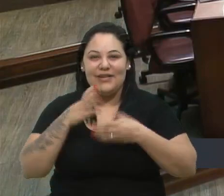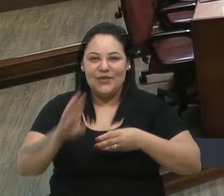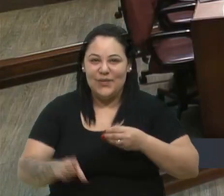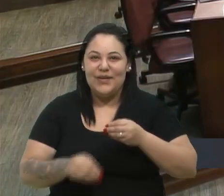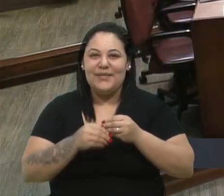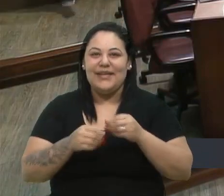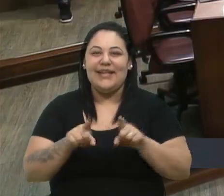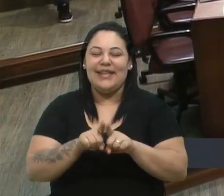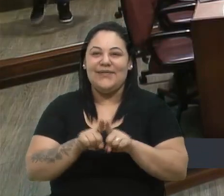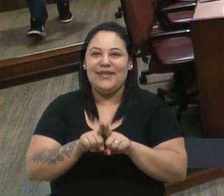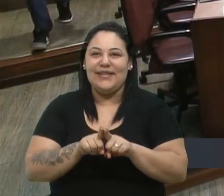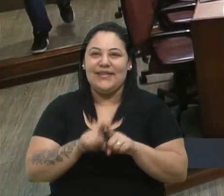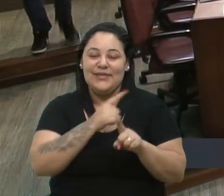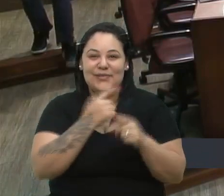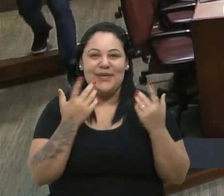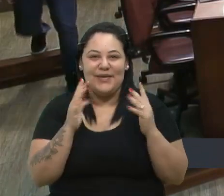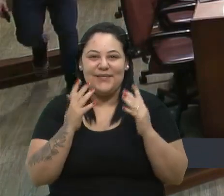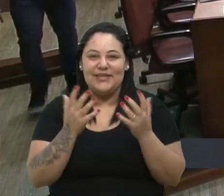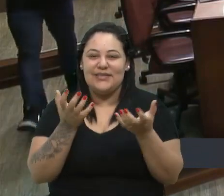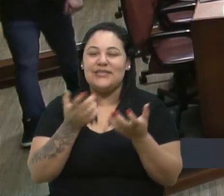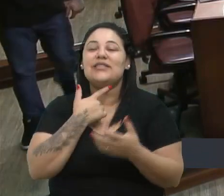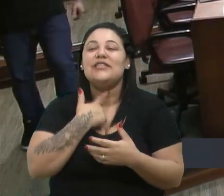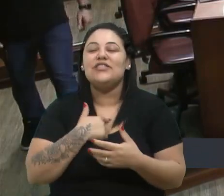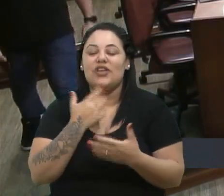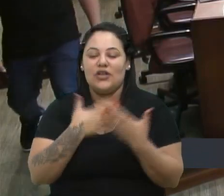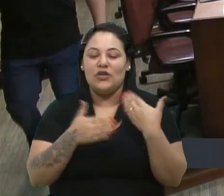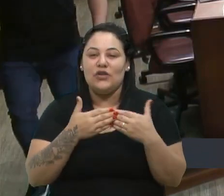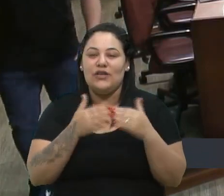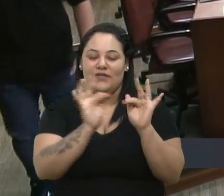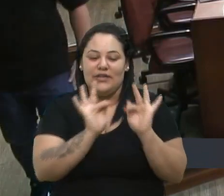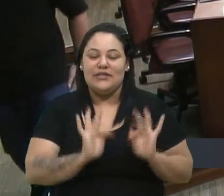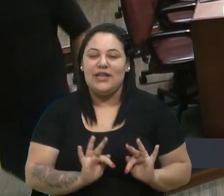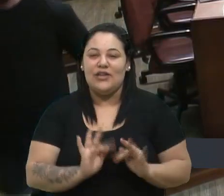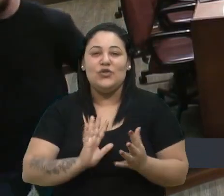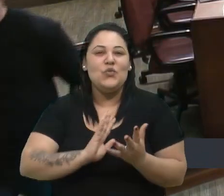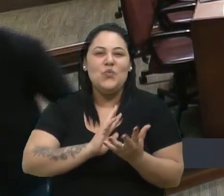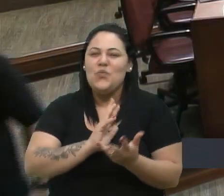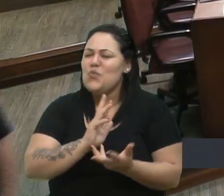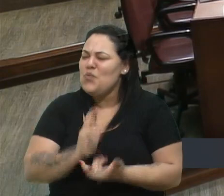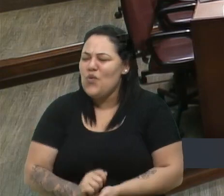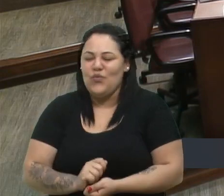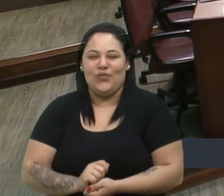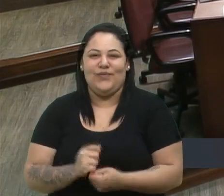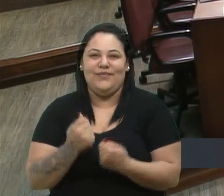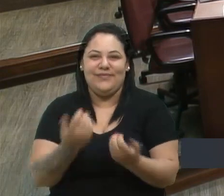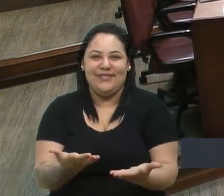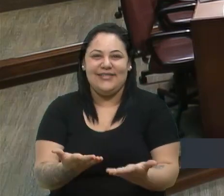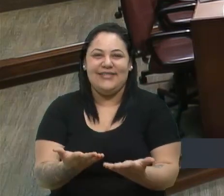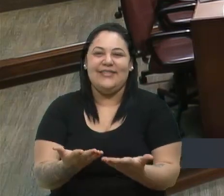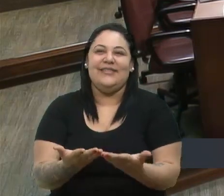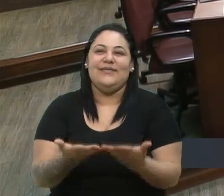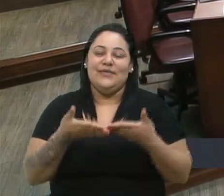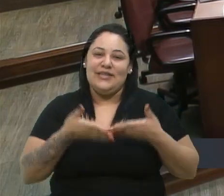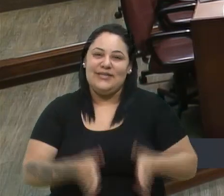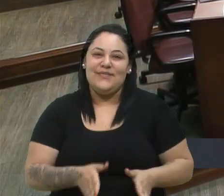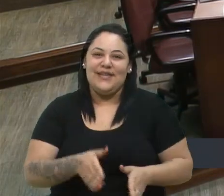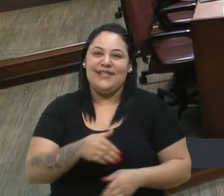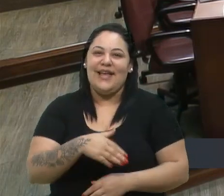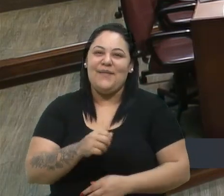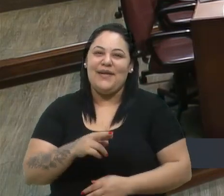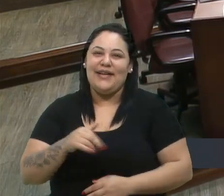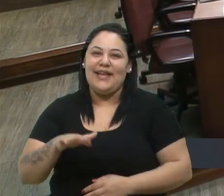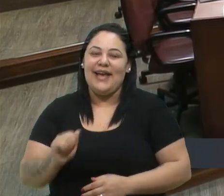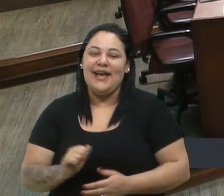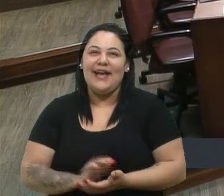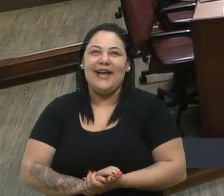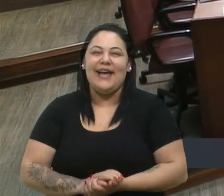voto, né? Desejar toda a felicidade do mundo para a Grégora, para a sua família, pela chegada da Maria Eduarda. Né? Chegou antes, né? Ela era para